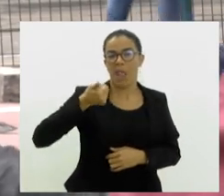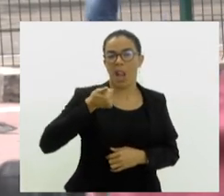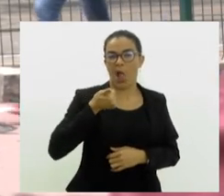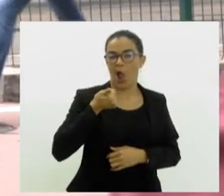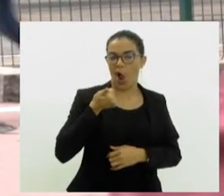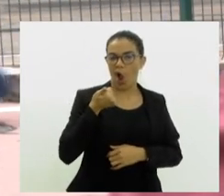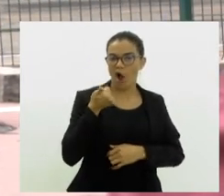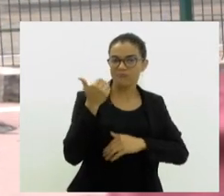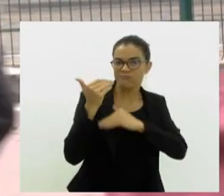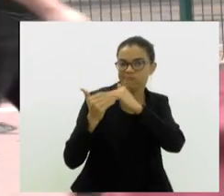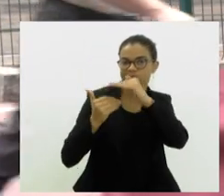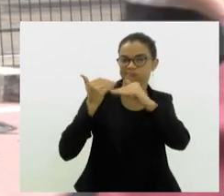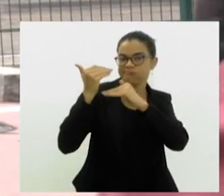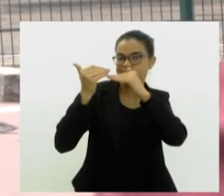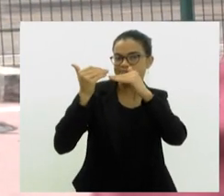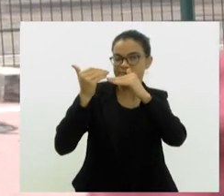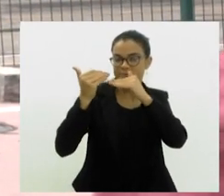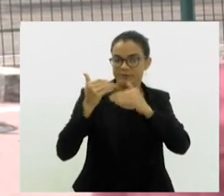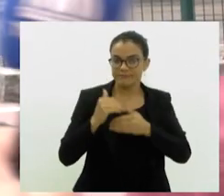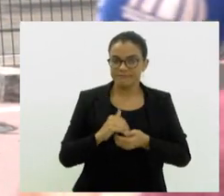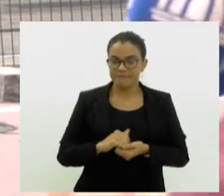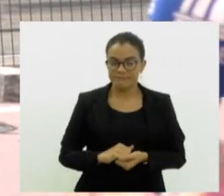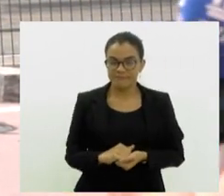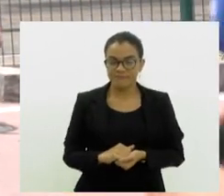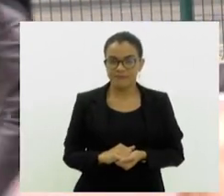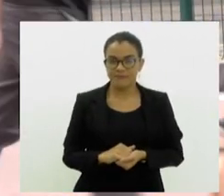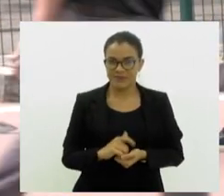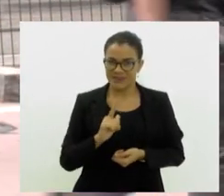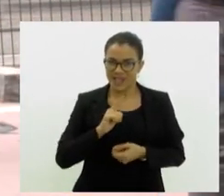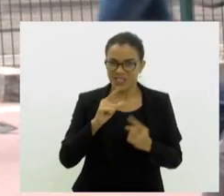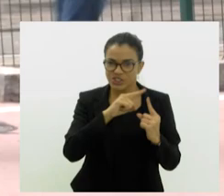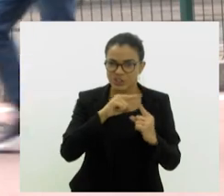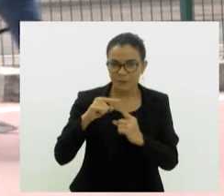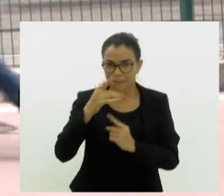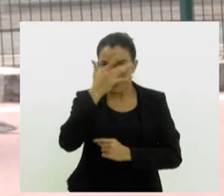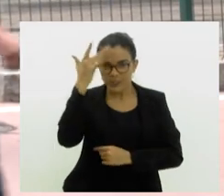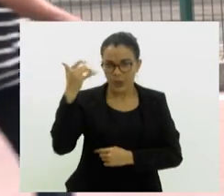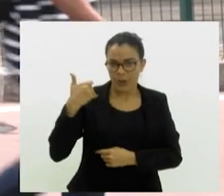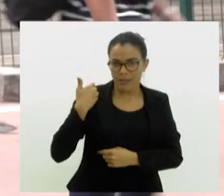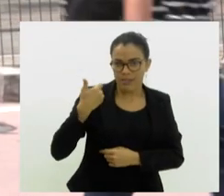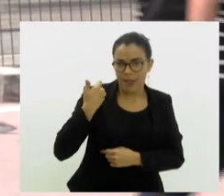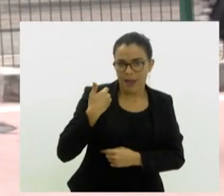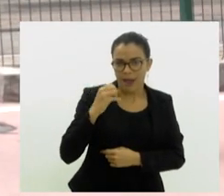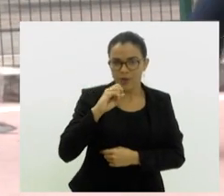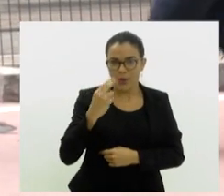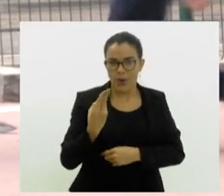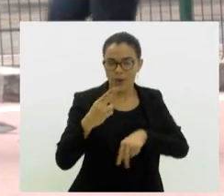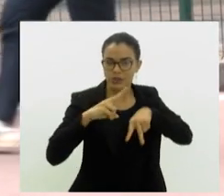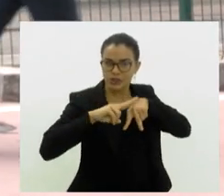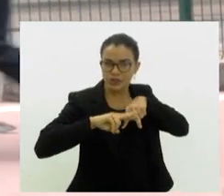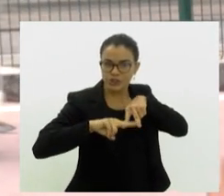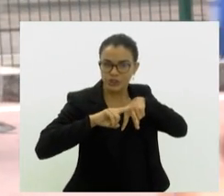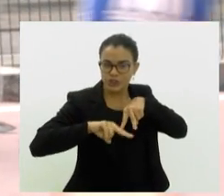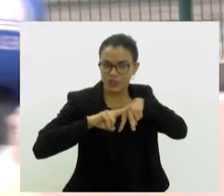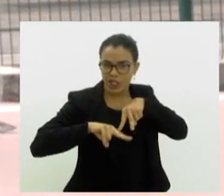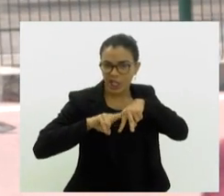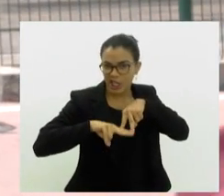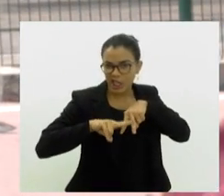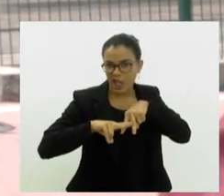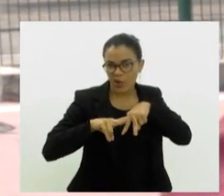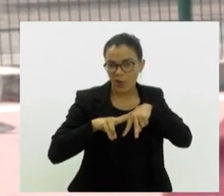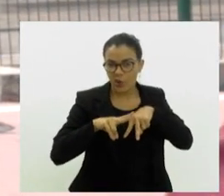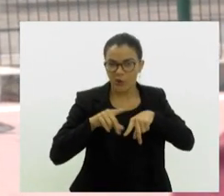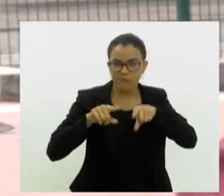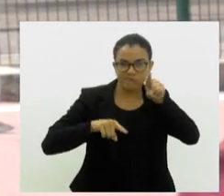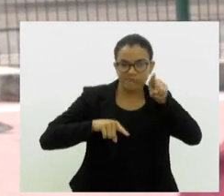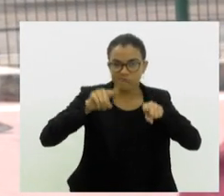verdade, eu não sou tão bom quanto eu deveria ser. E existe algum tipo de pessoa, faixa etária ou algum gênero mais propício a desenvolver essa síndrome? Na